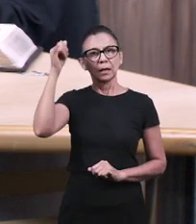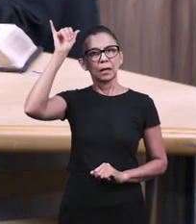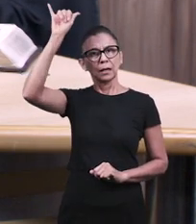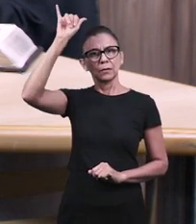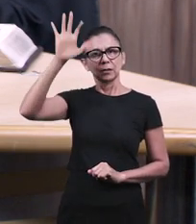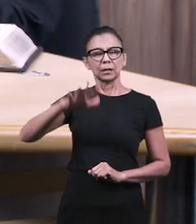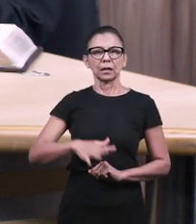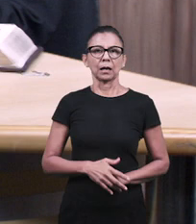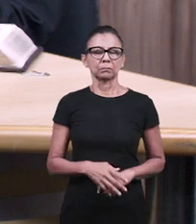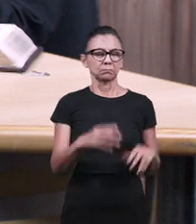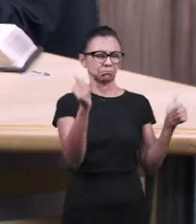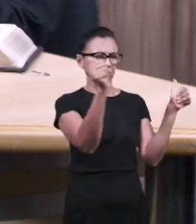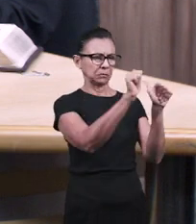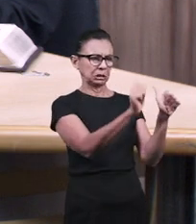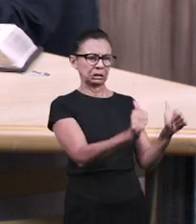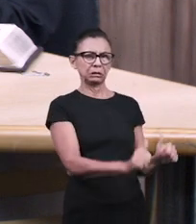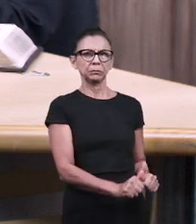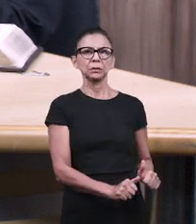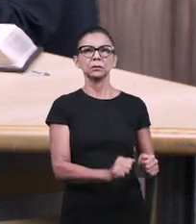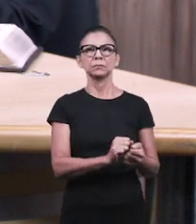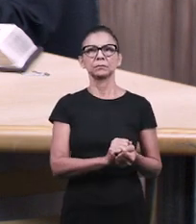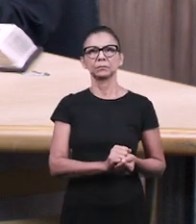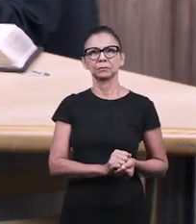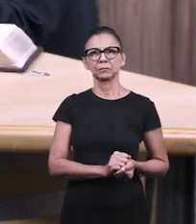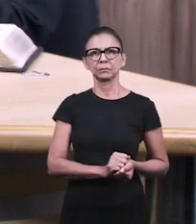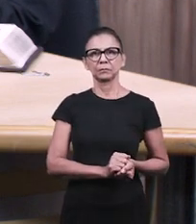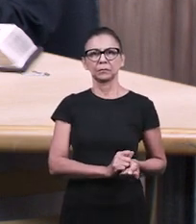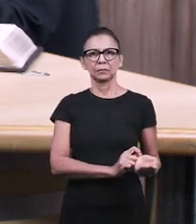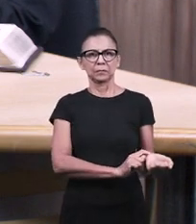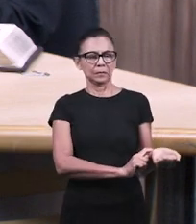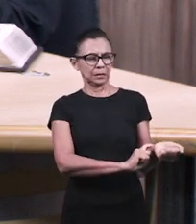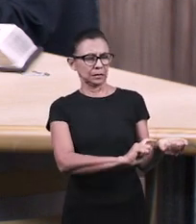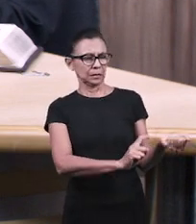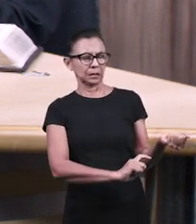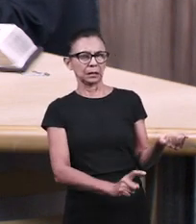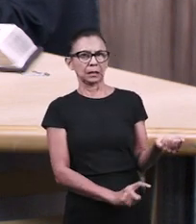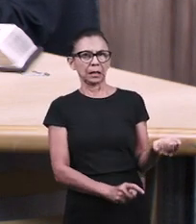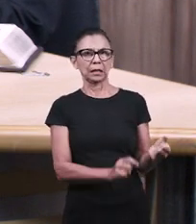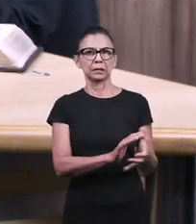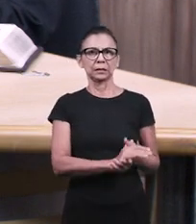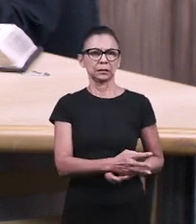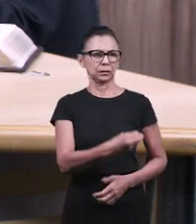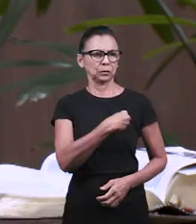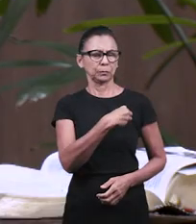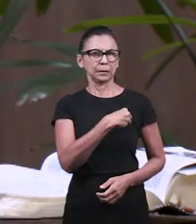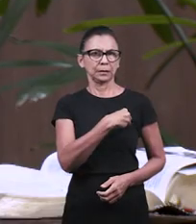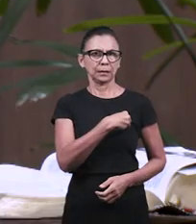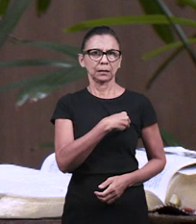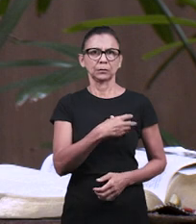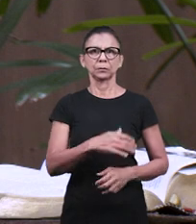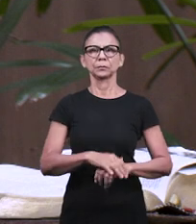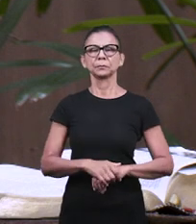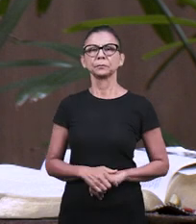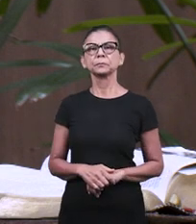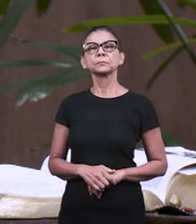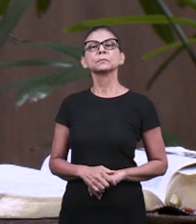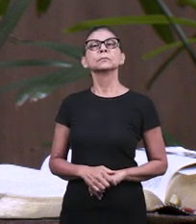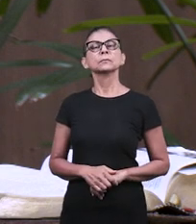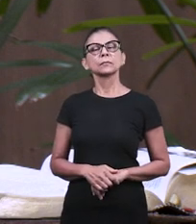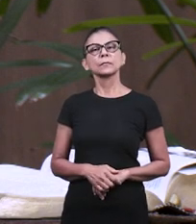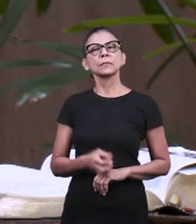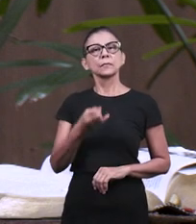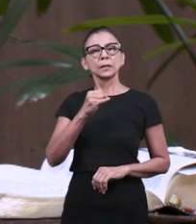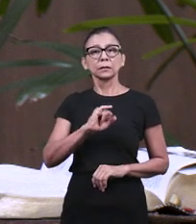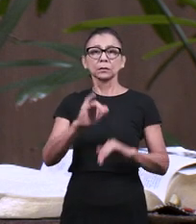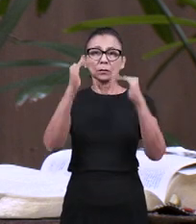das coisas sacrificadas aos ídolos, e do sangue, e da carne sufocada, e da fornicação. Destas coisas fareis